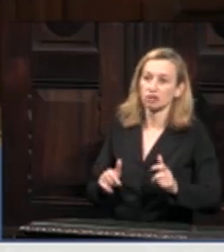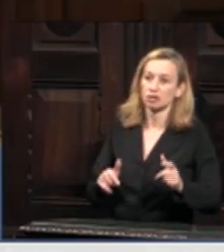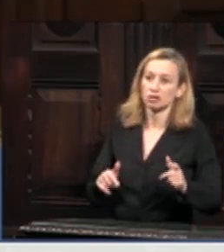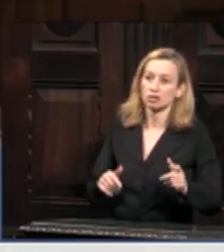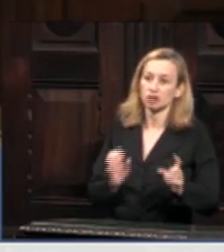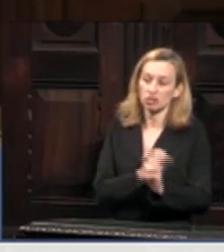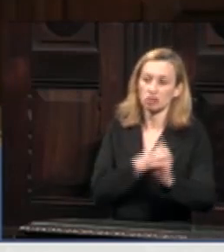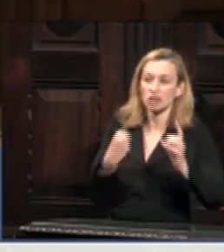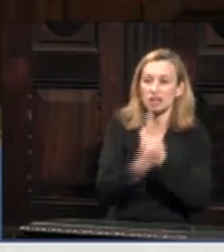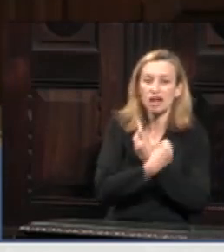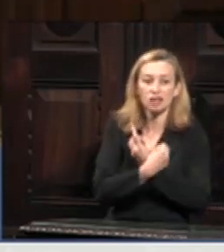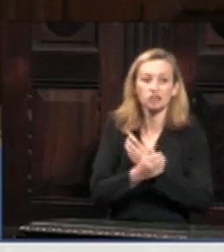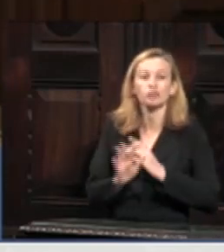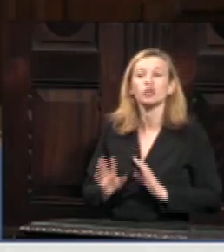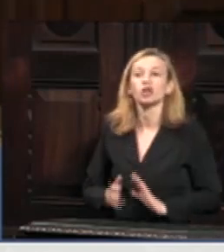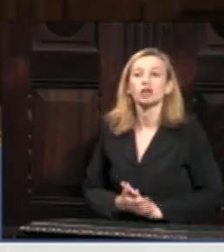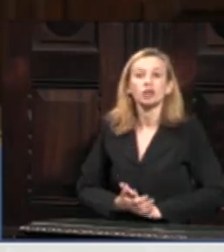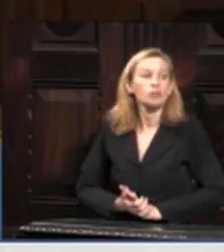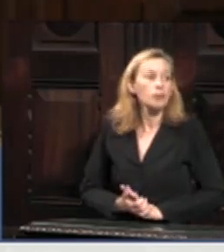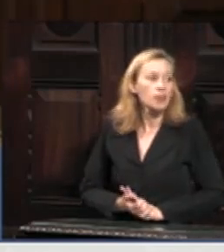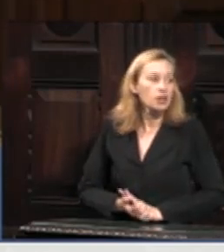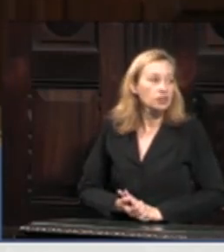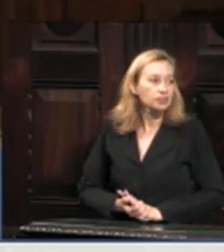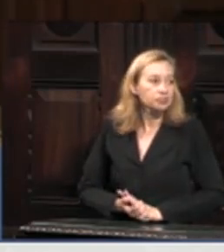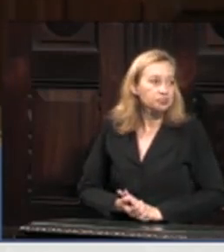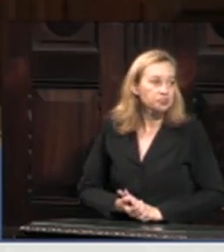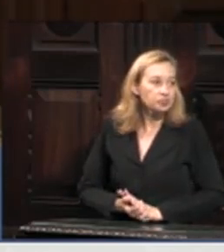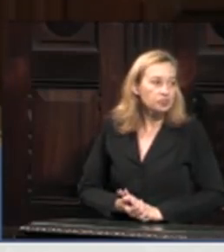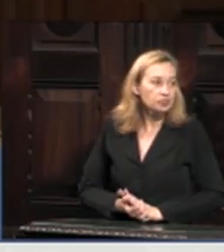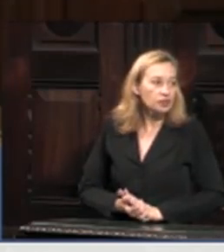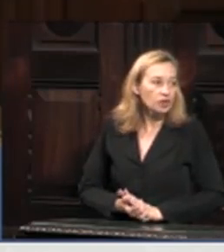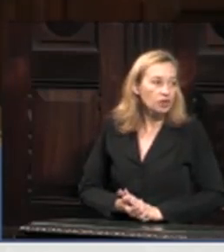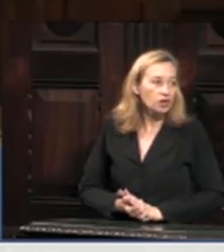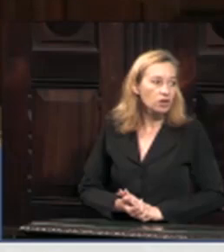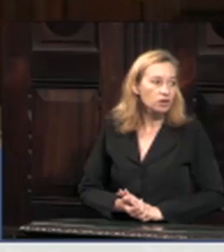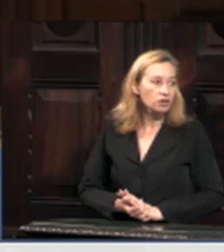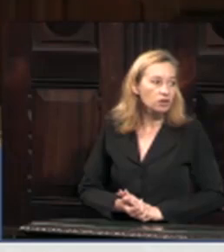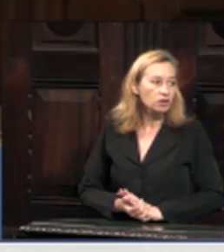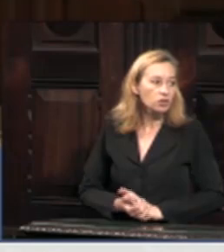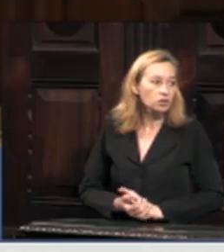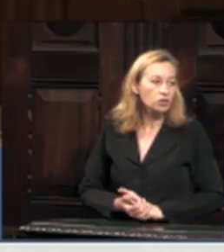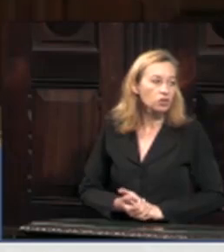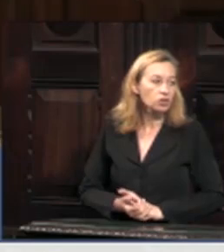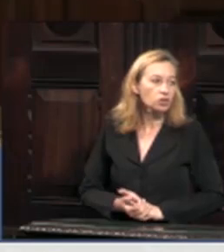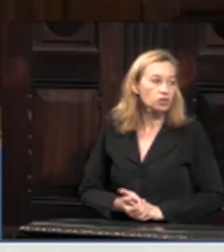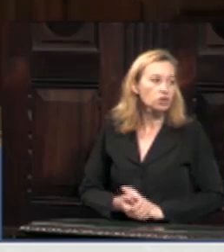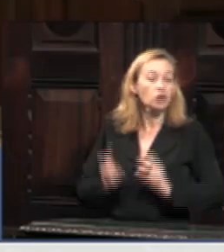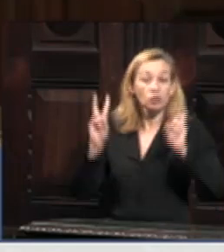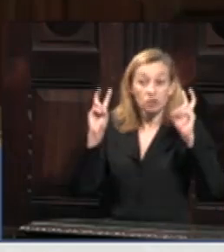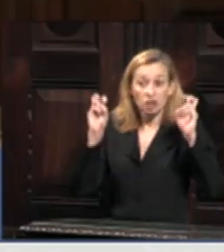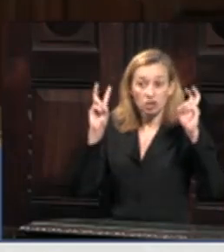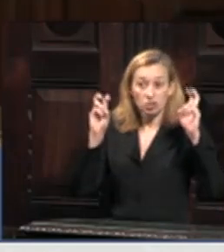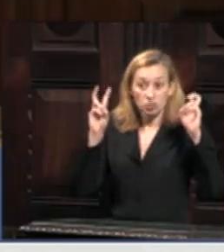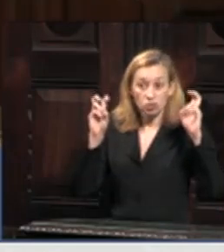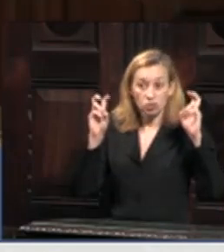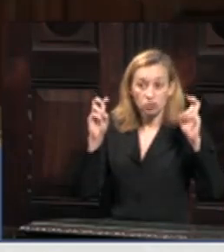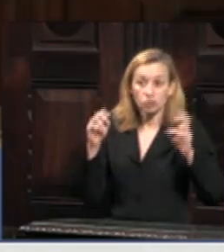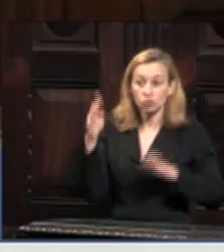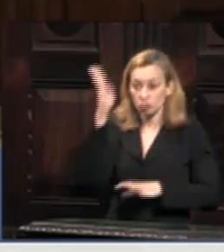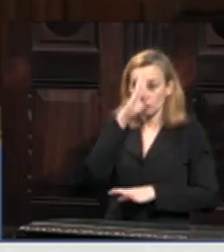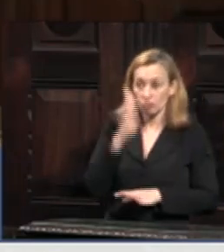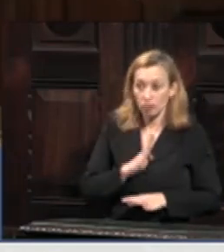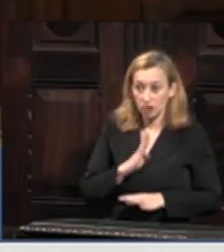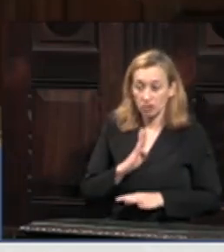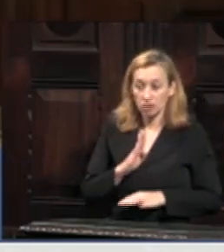disso. Isso é surfar numa onda que foge ao debate. As questões são as questões desse país e desse